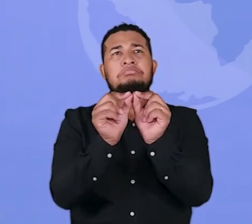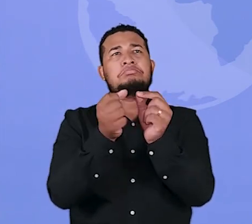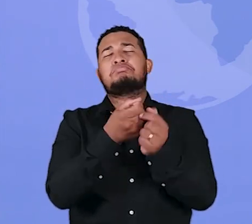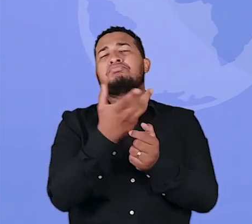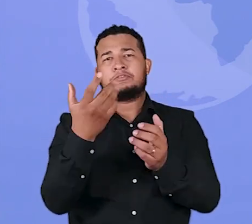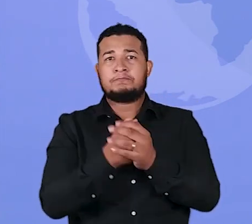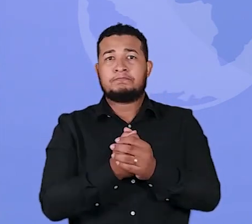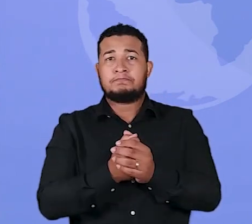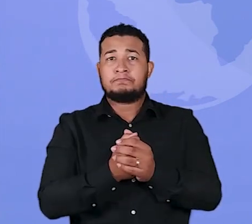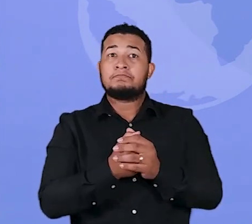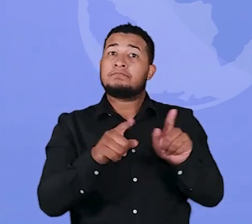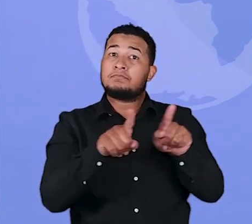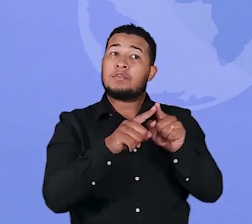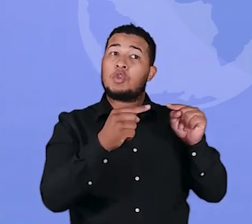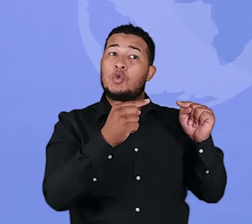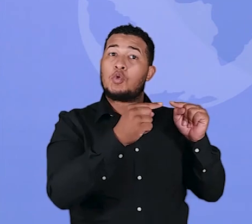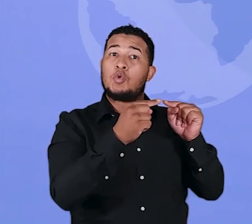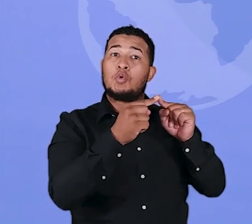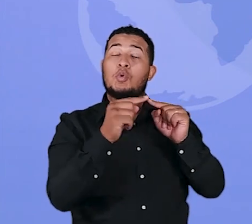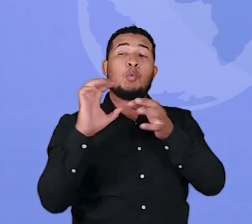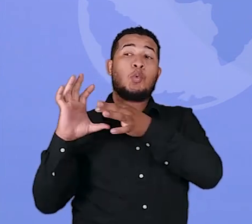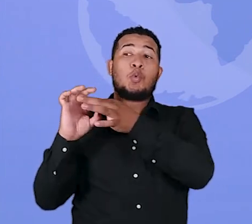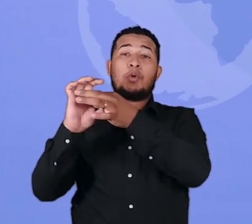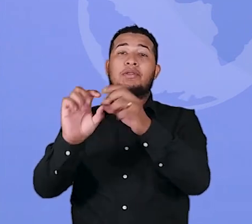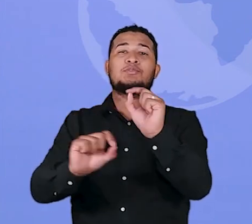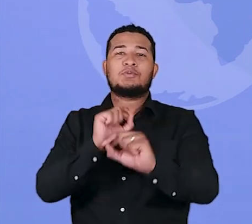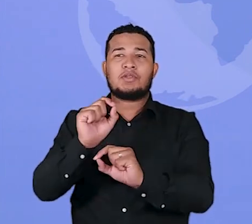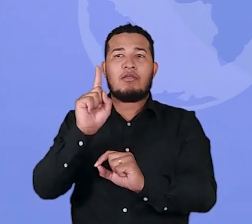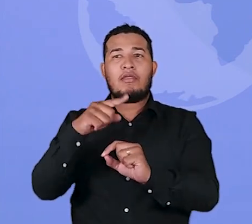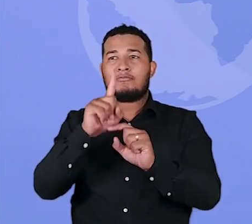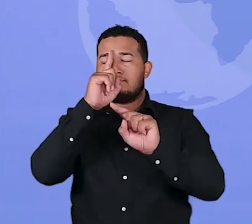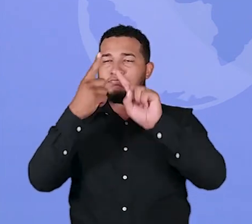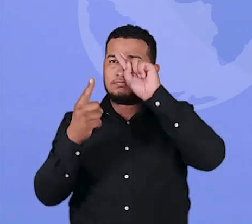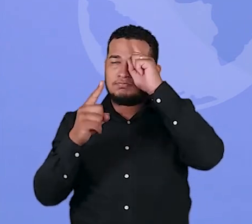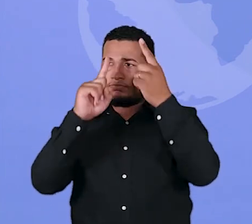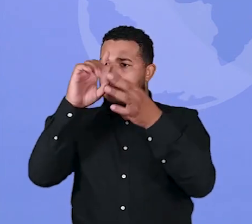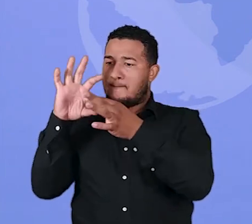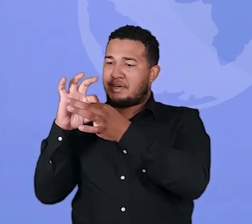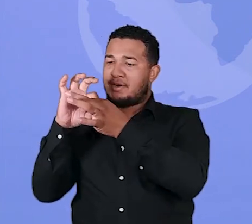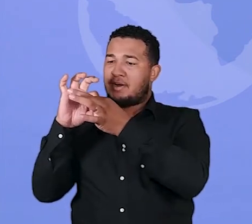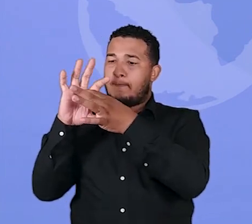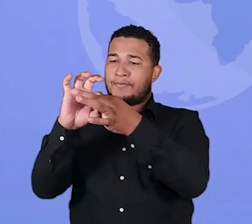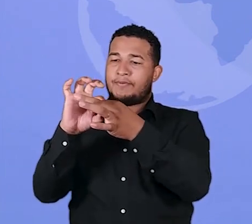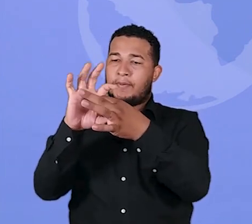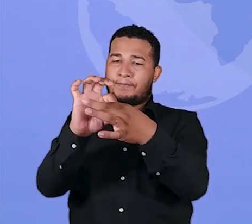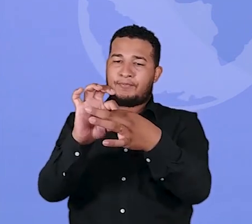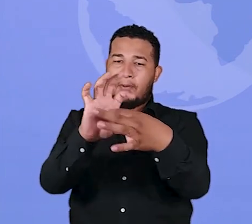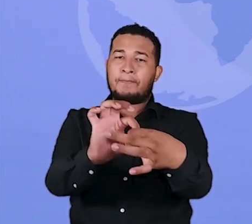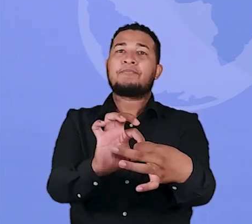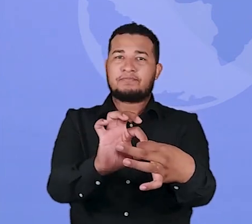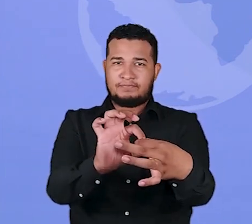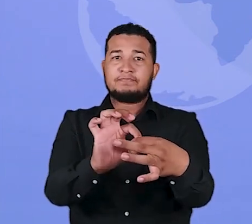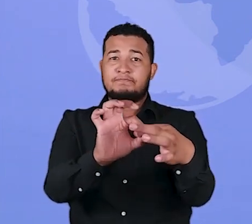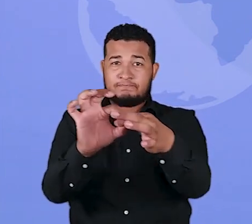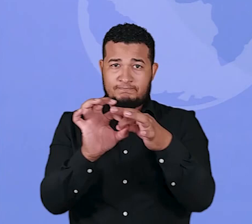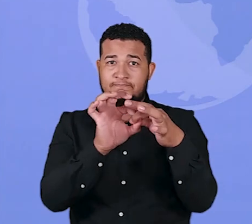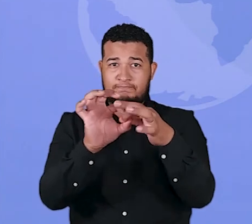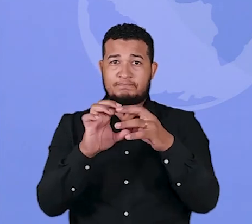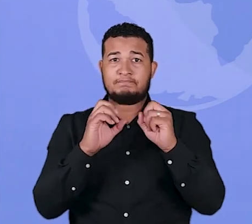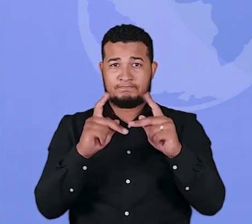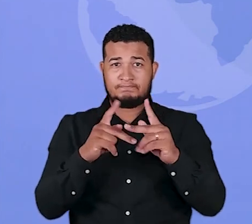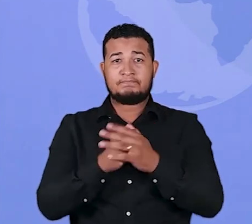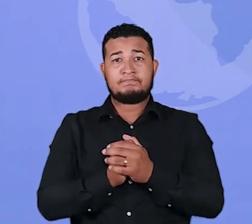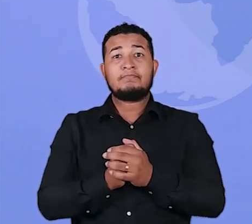conjunções, enfim, e coerência significa estabelecer ideias que se ligam umas nas